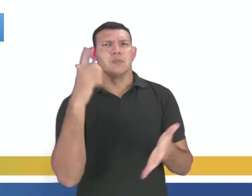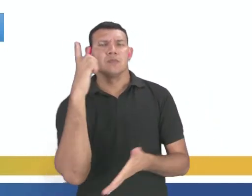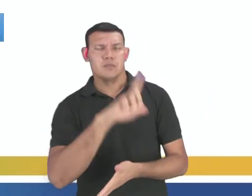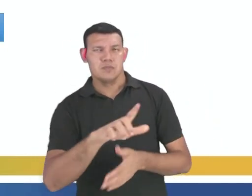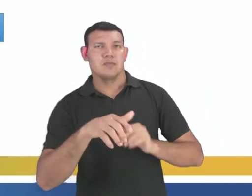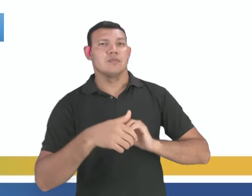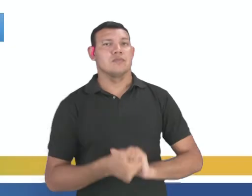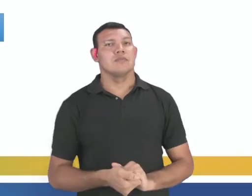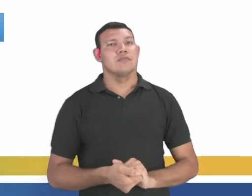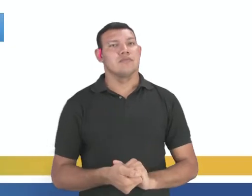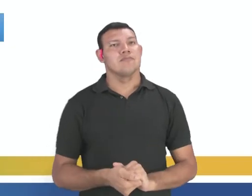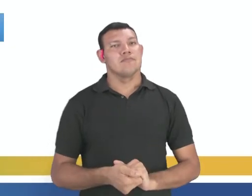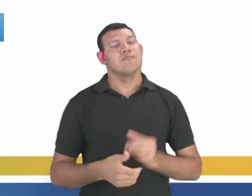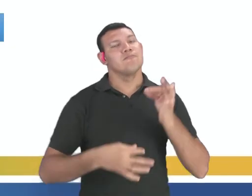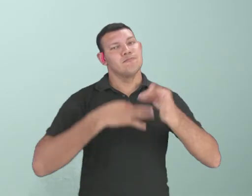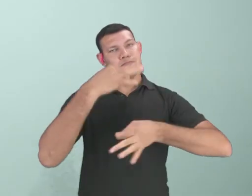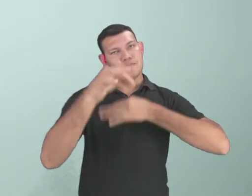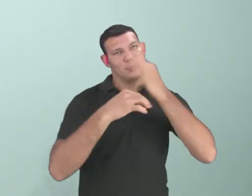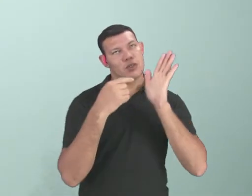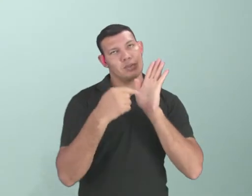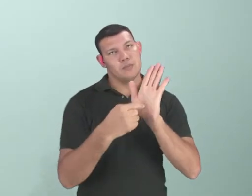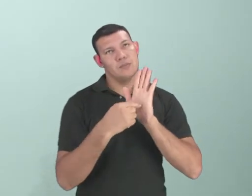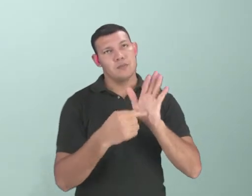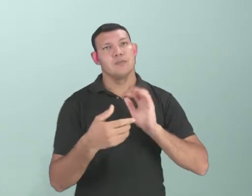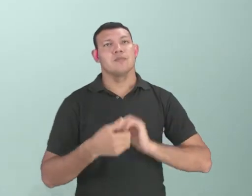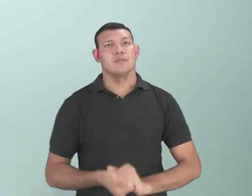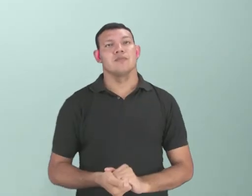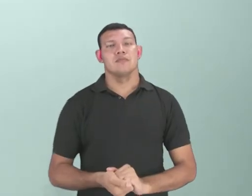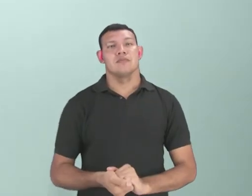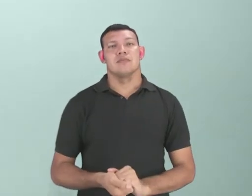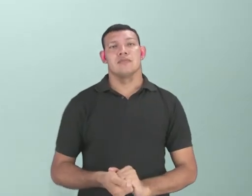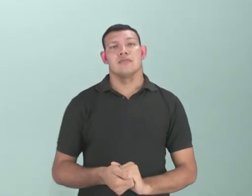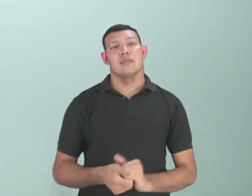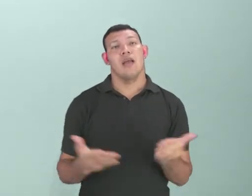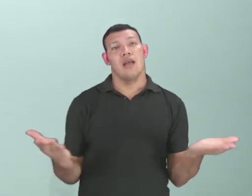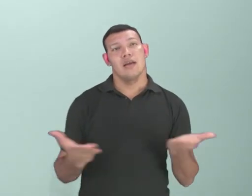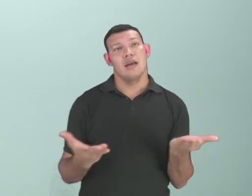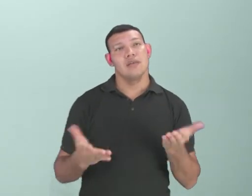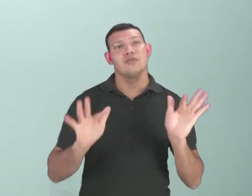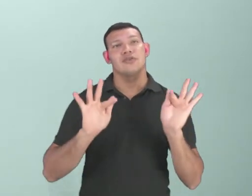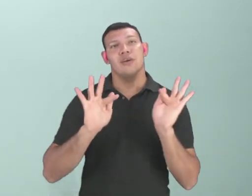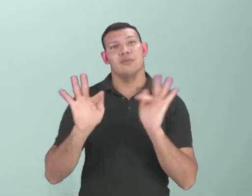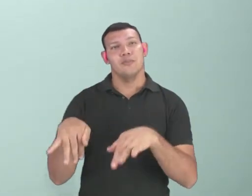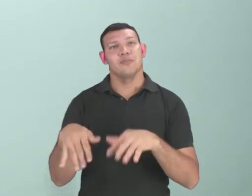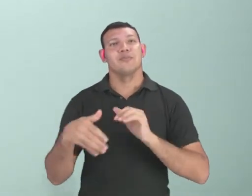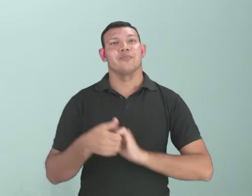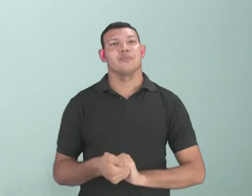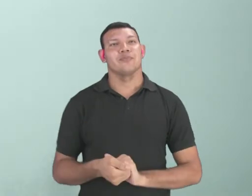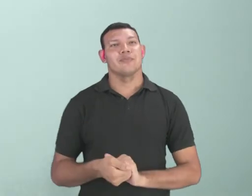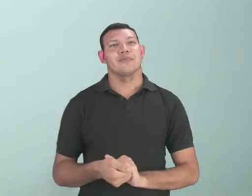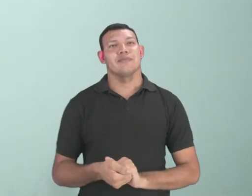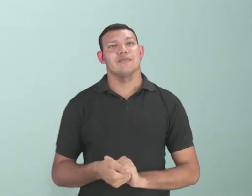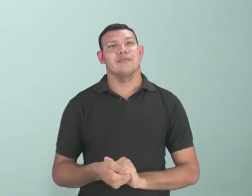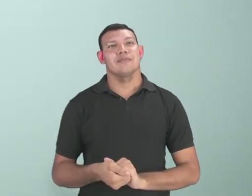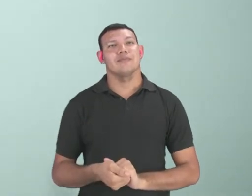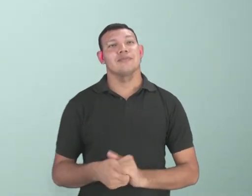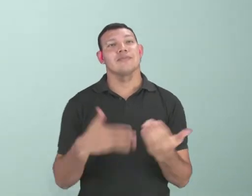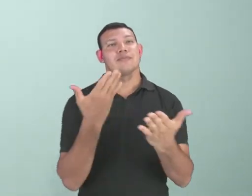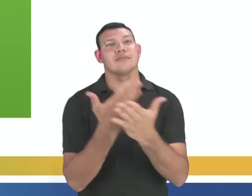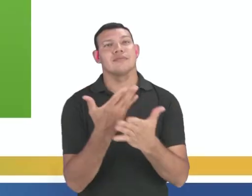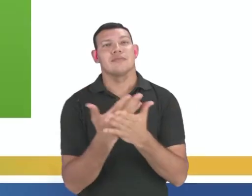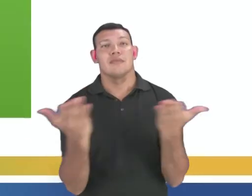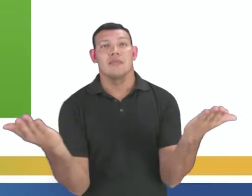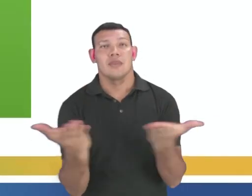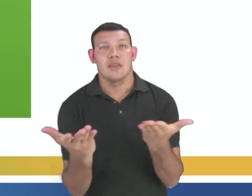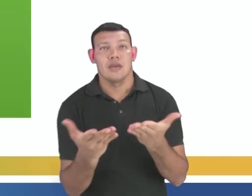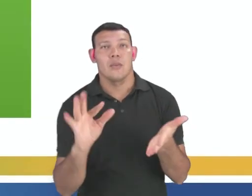Então, e aí a gente tem uma emissão de opinião. Vamos para as nossas considerações finais. A primeira. Na aula de hoje, a gente